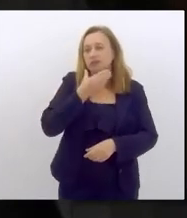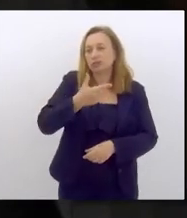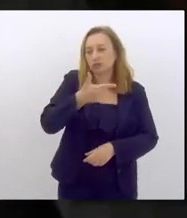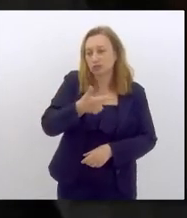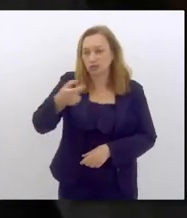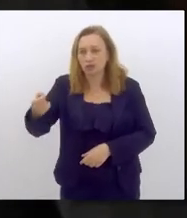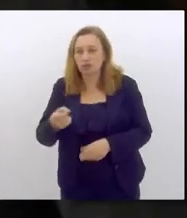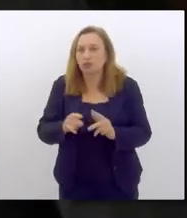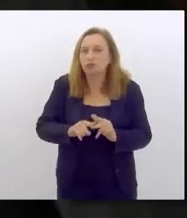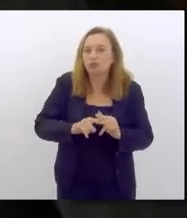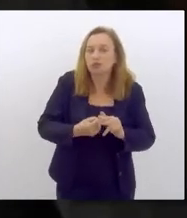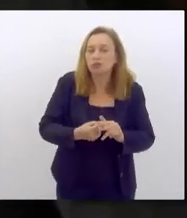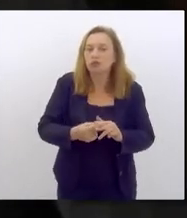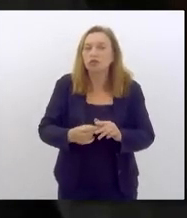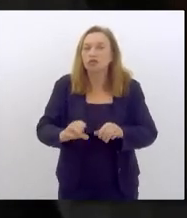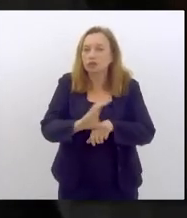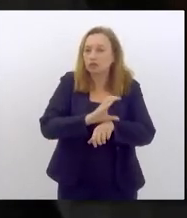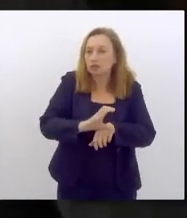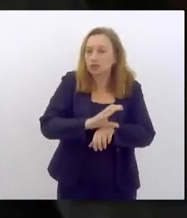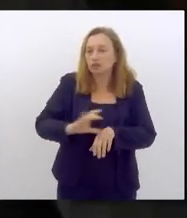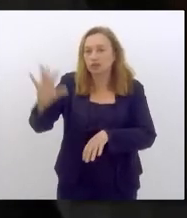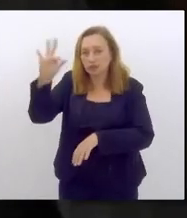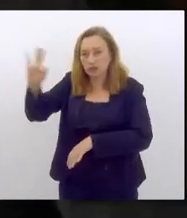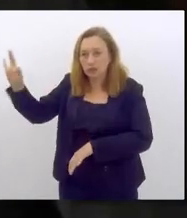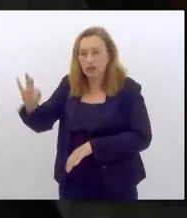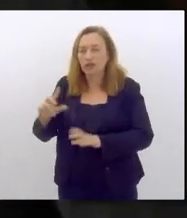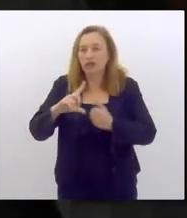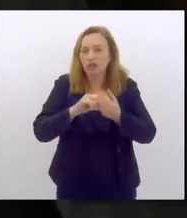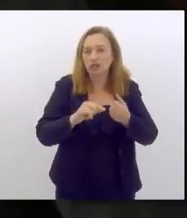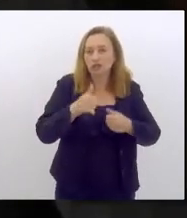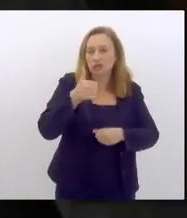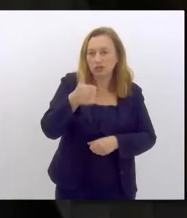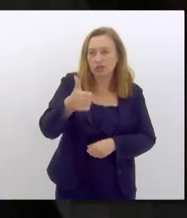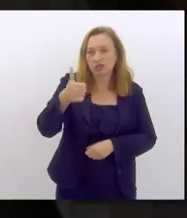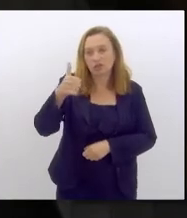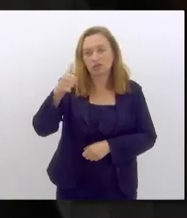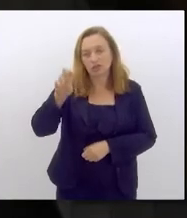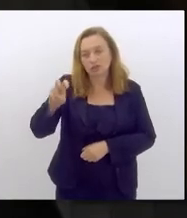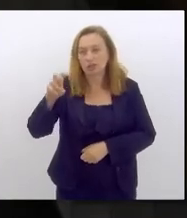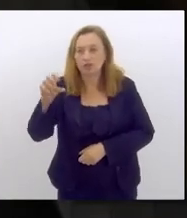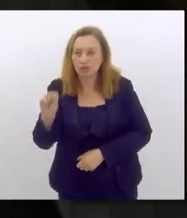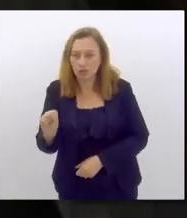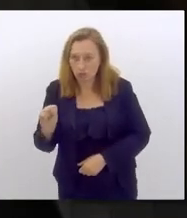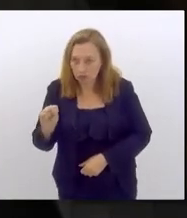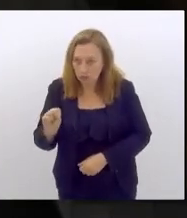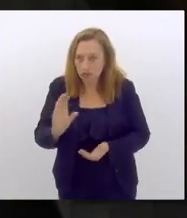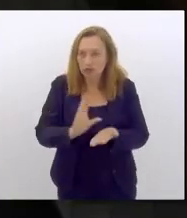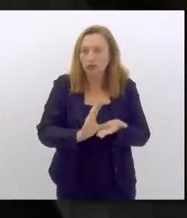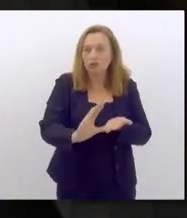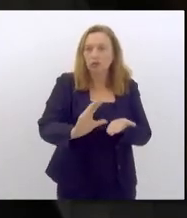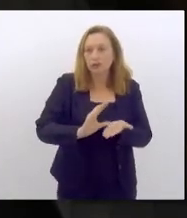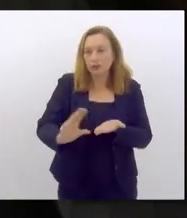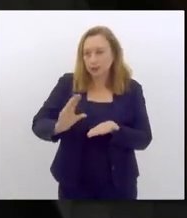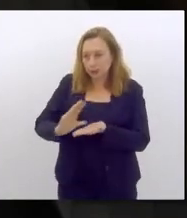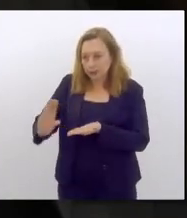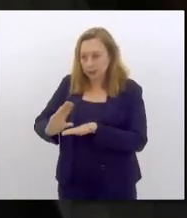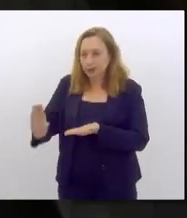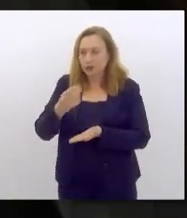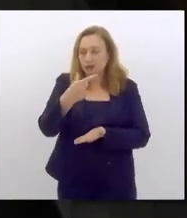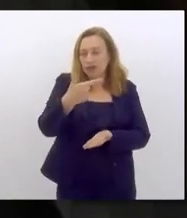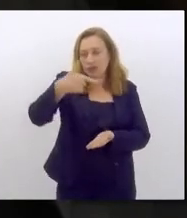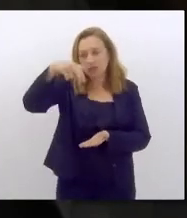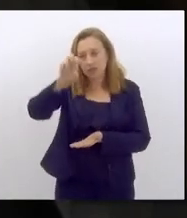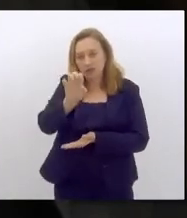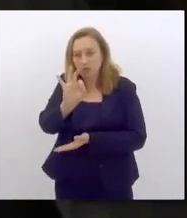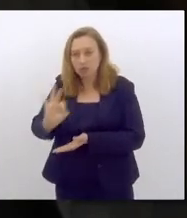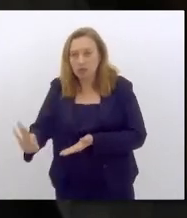modificou a Constituição Federal, seu artigo 158, no tocante à repartição dos 25%